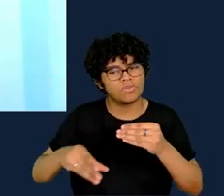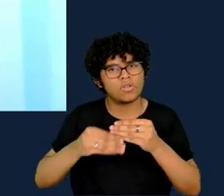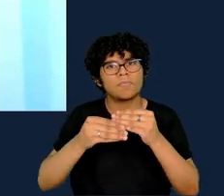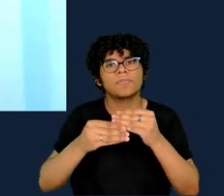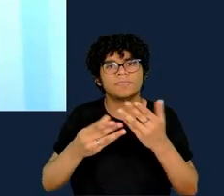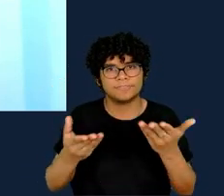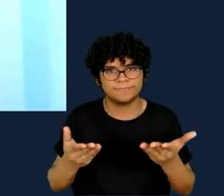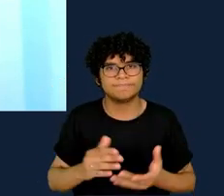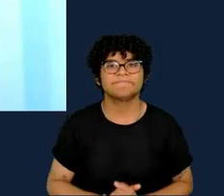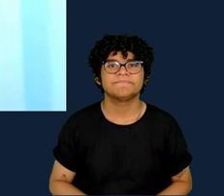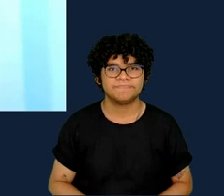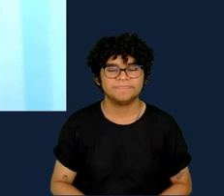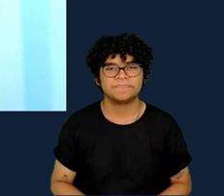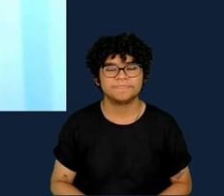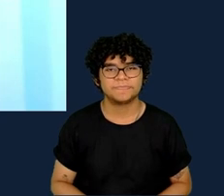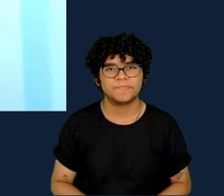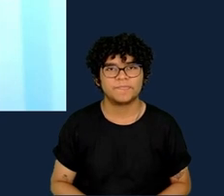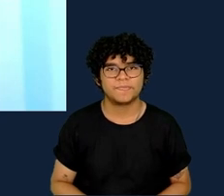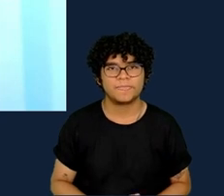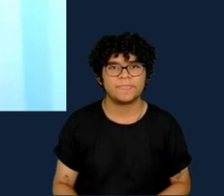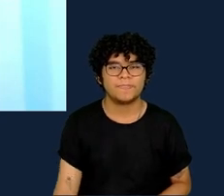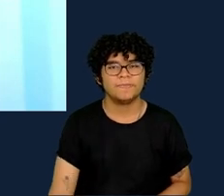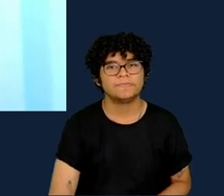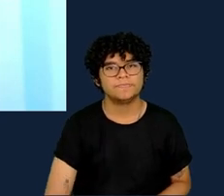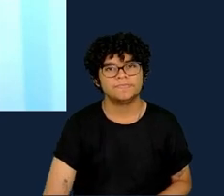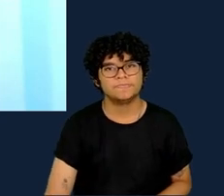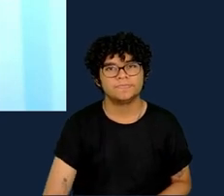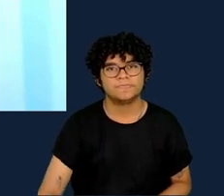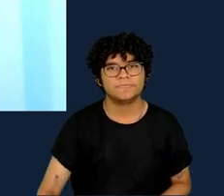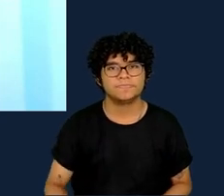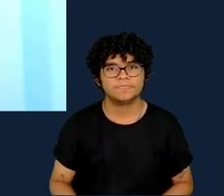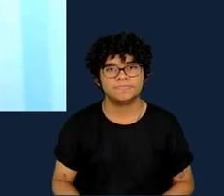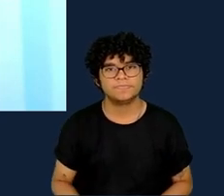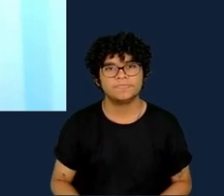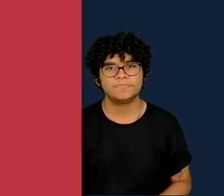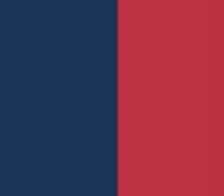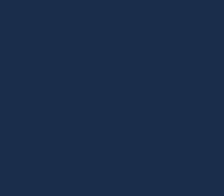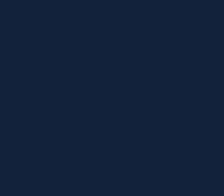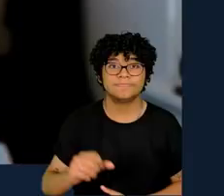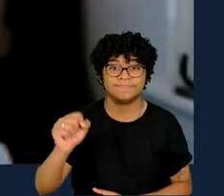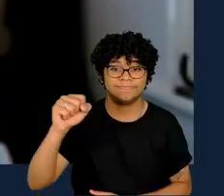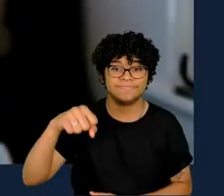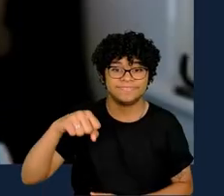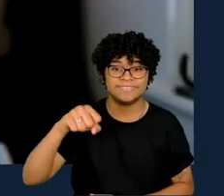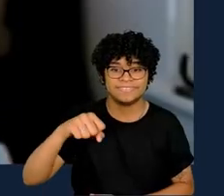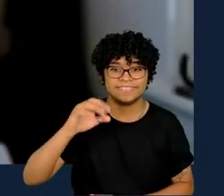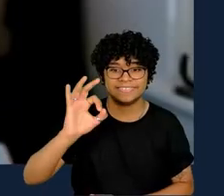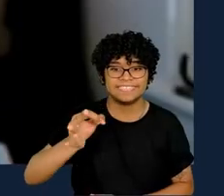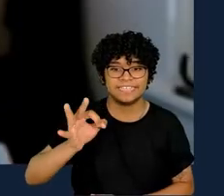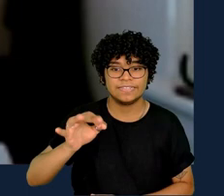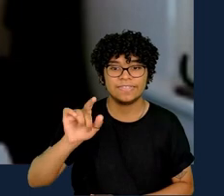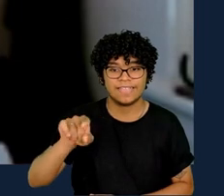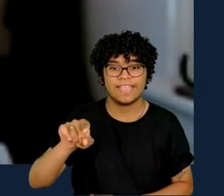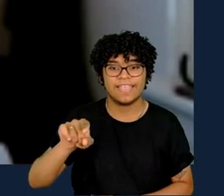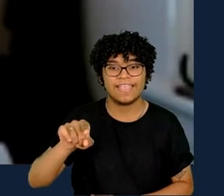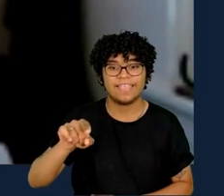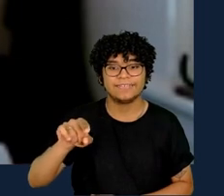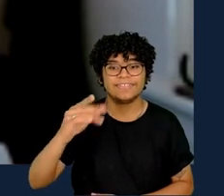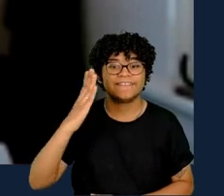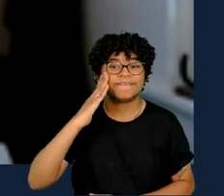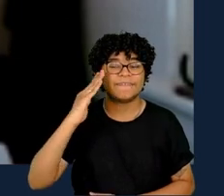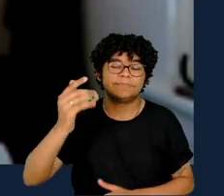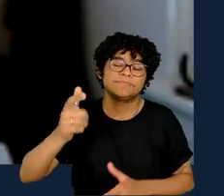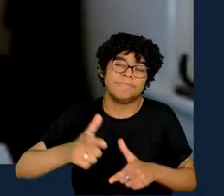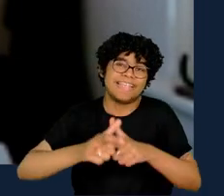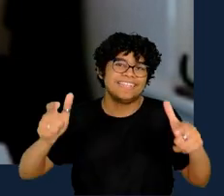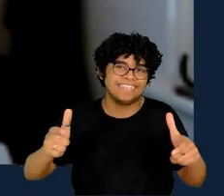Yeah, thanks so much for having me. Muito obrigada por me convidarem. Bom, a mudança